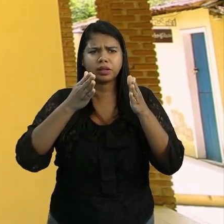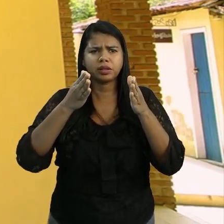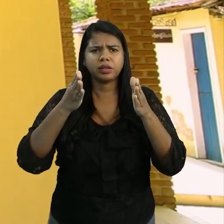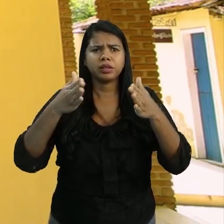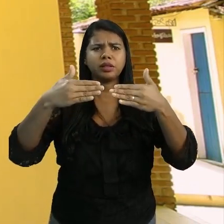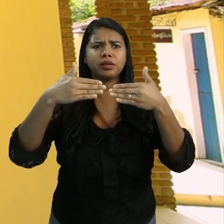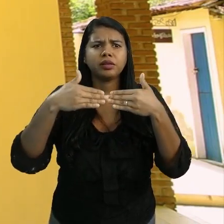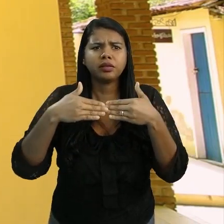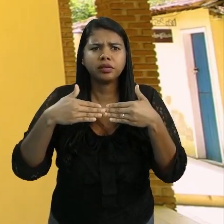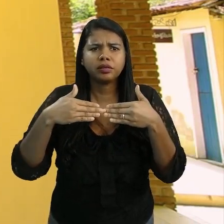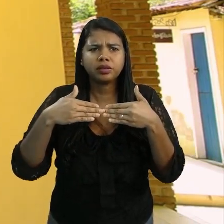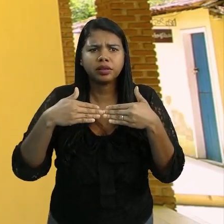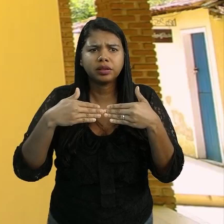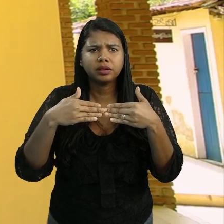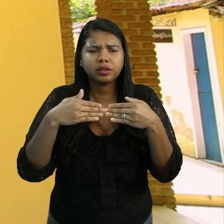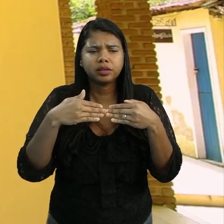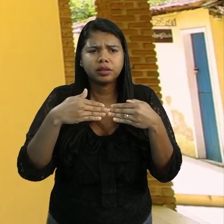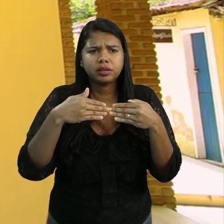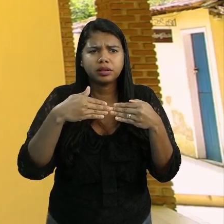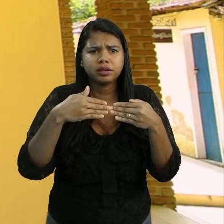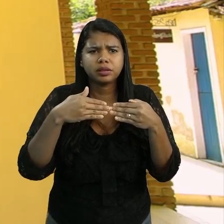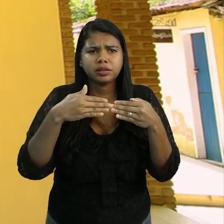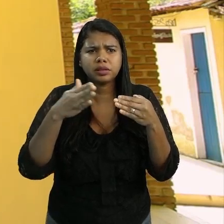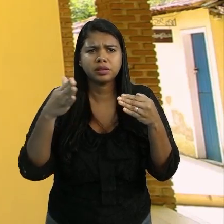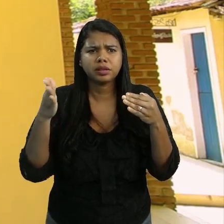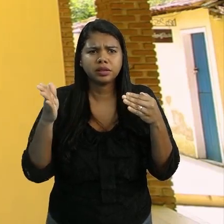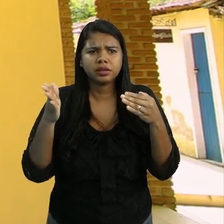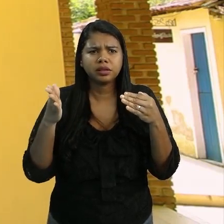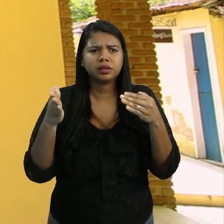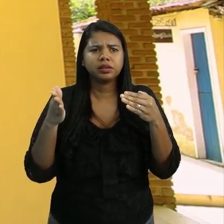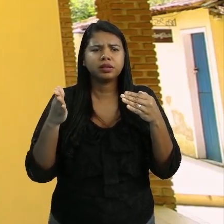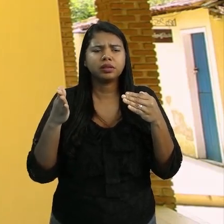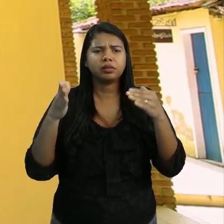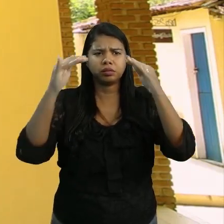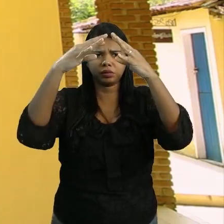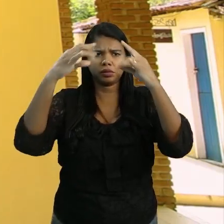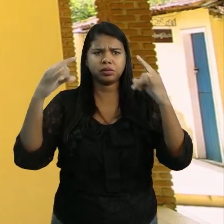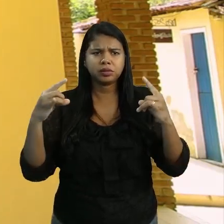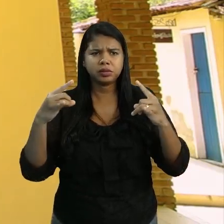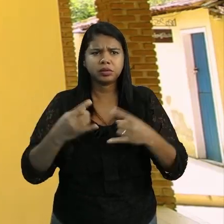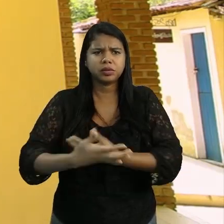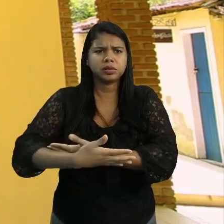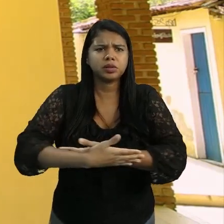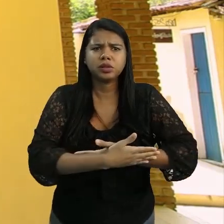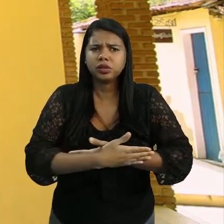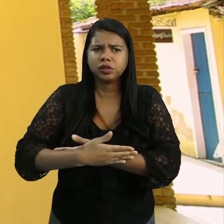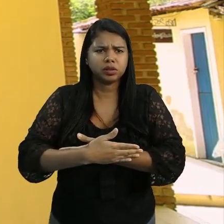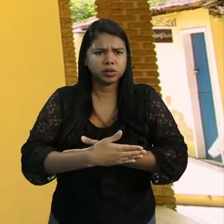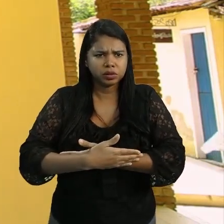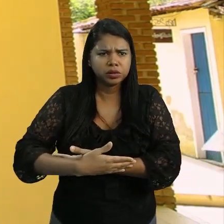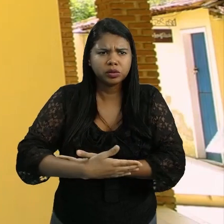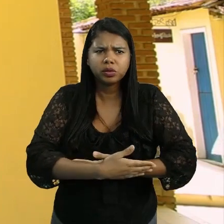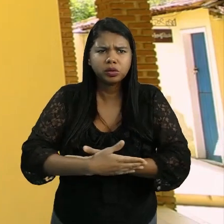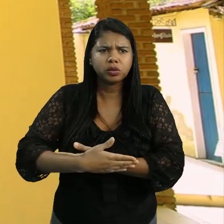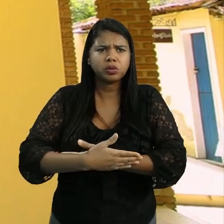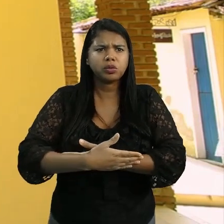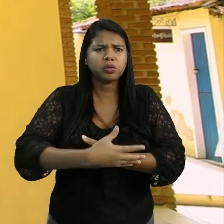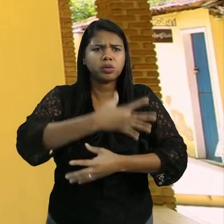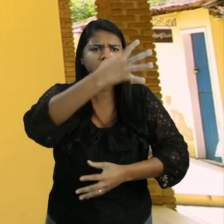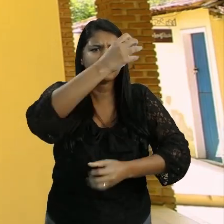Nisso, sai uma personalidade, metade homem, metade leão. E eles começam uma briga com o rei